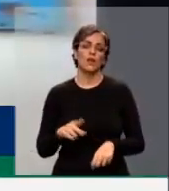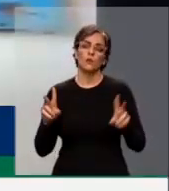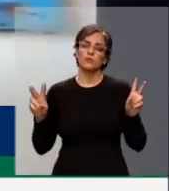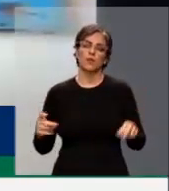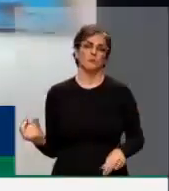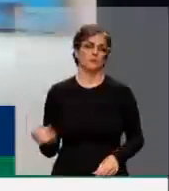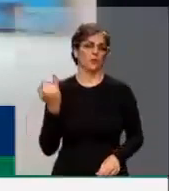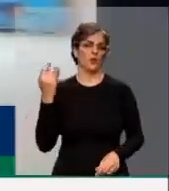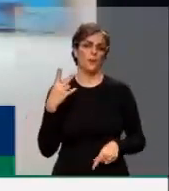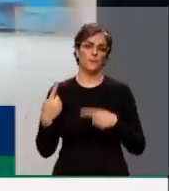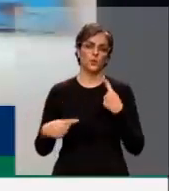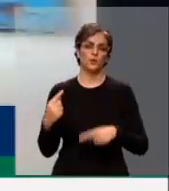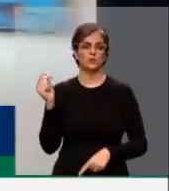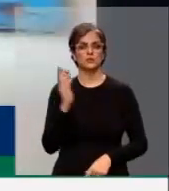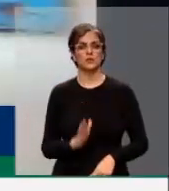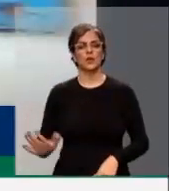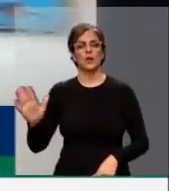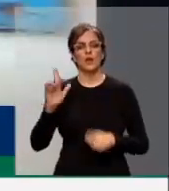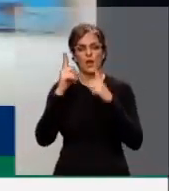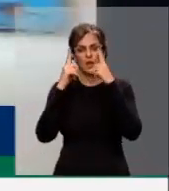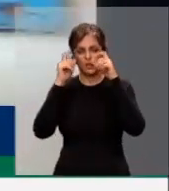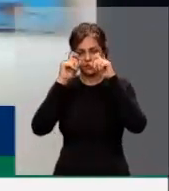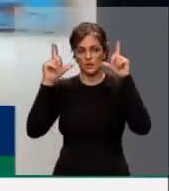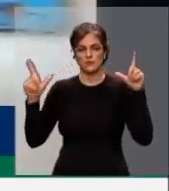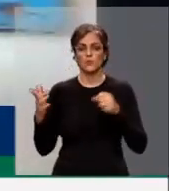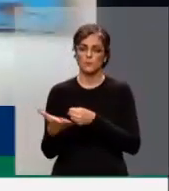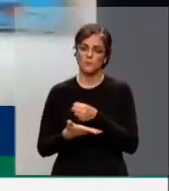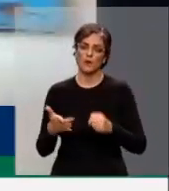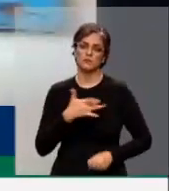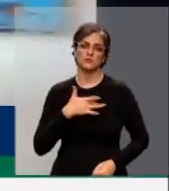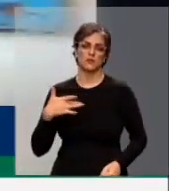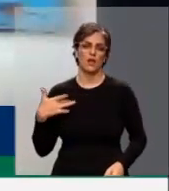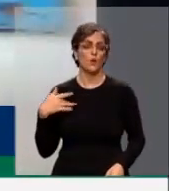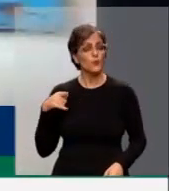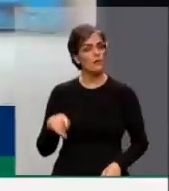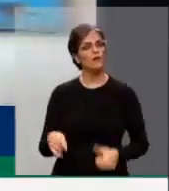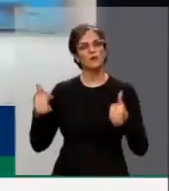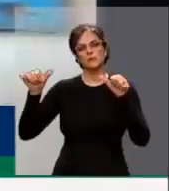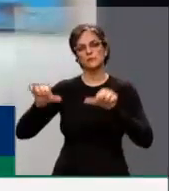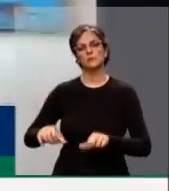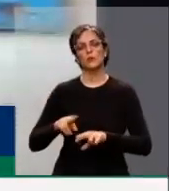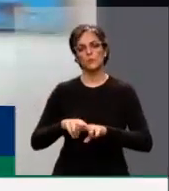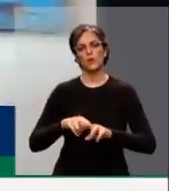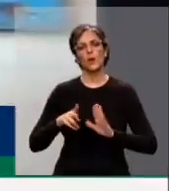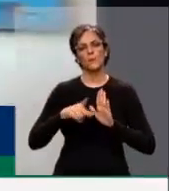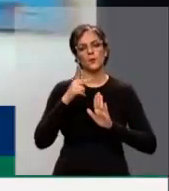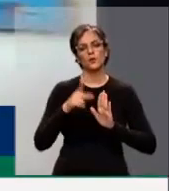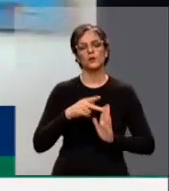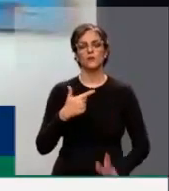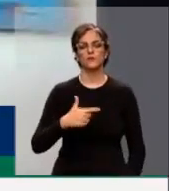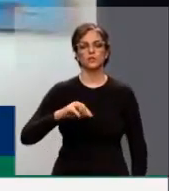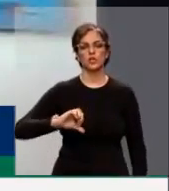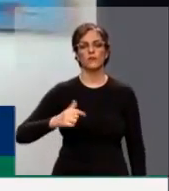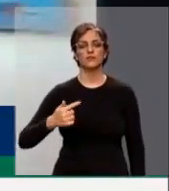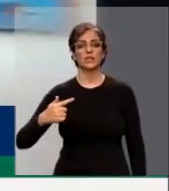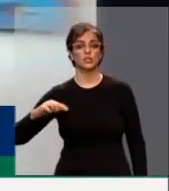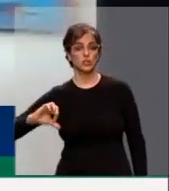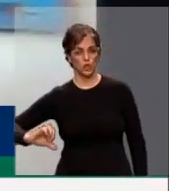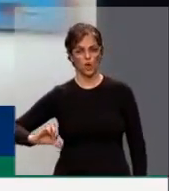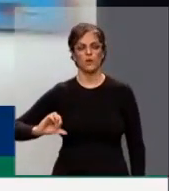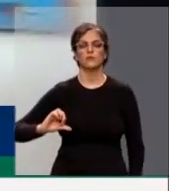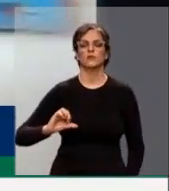Nacional de Atenção Básica, a Atenção Primária em Saúde, que ela foi desmontada pela Portaria 2979